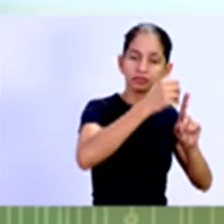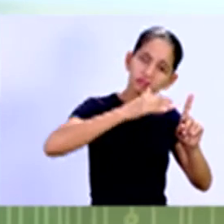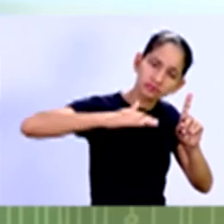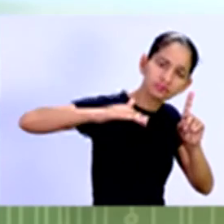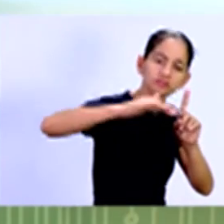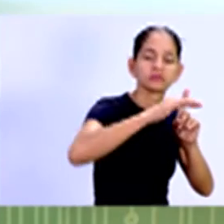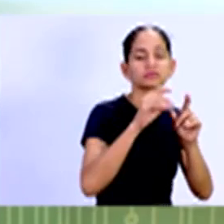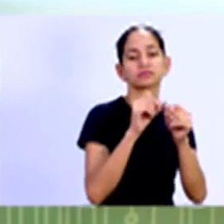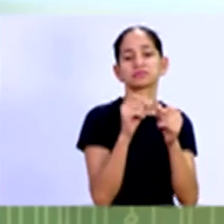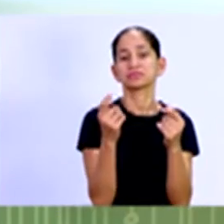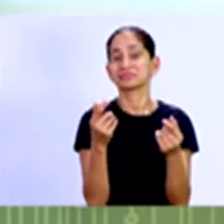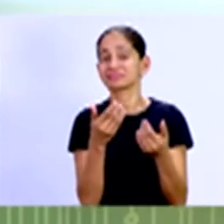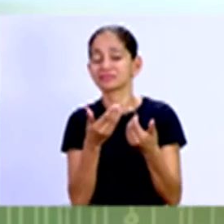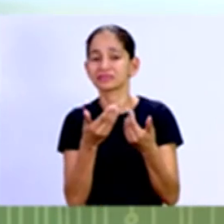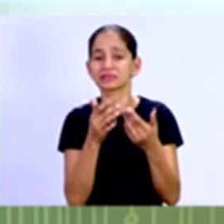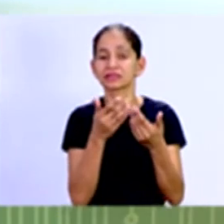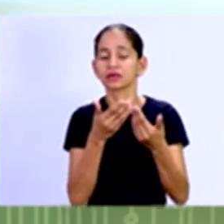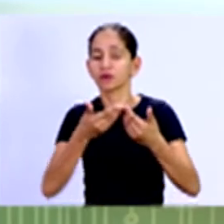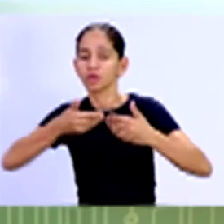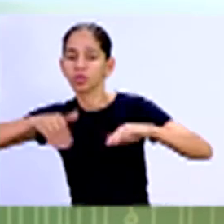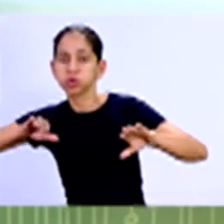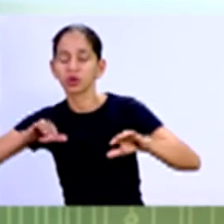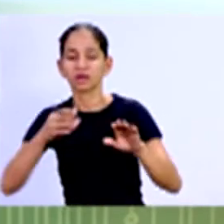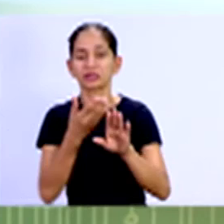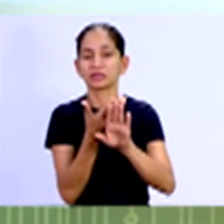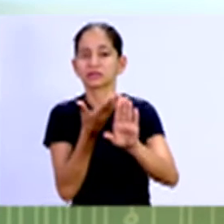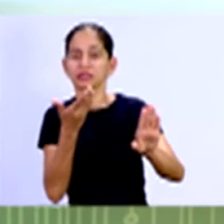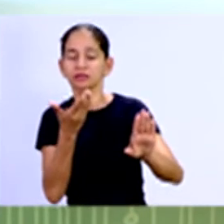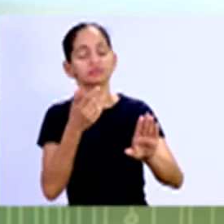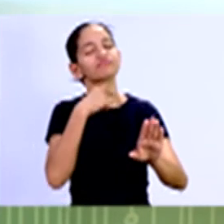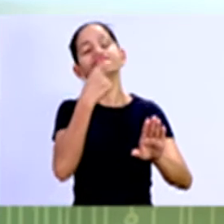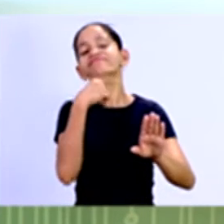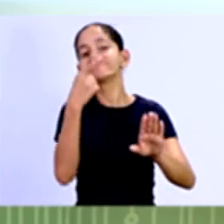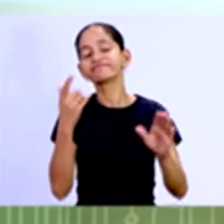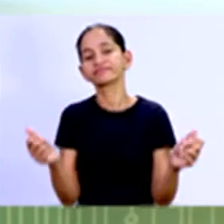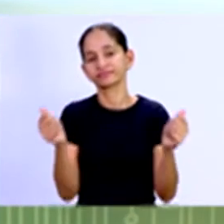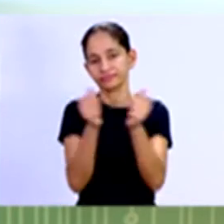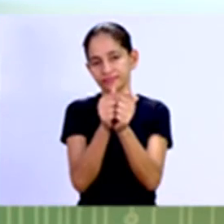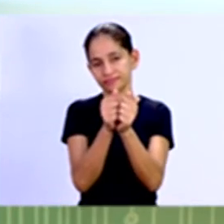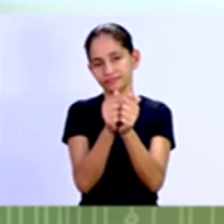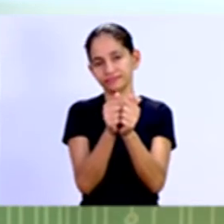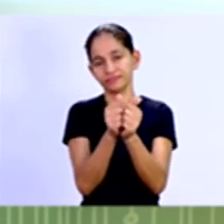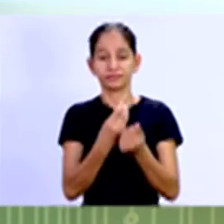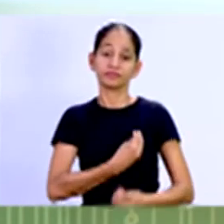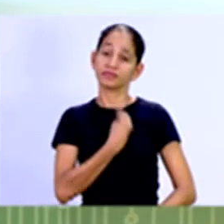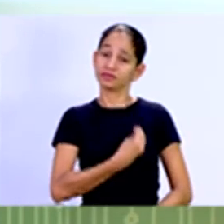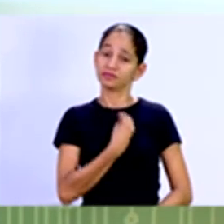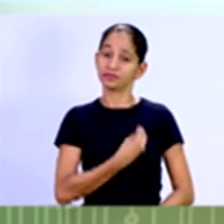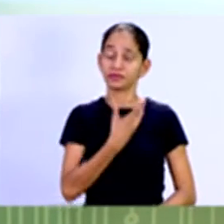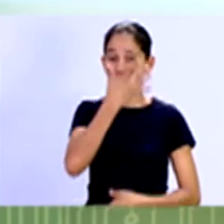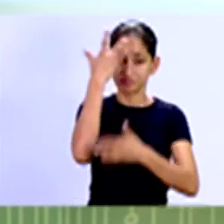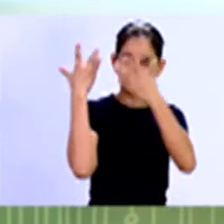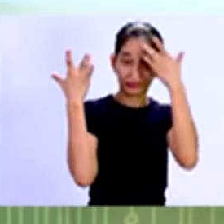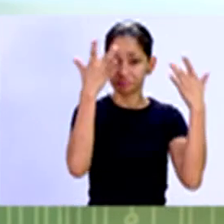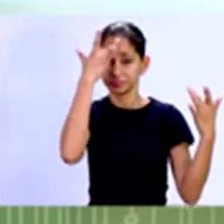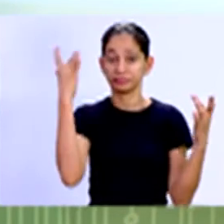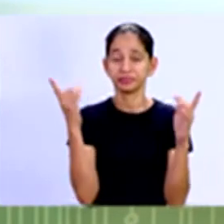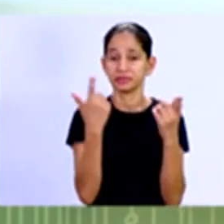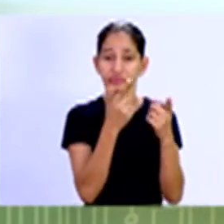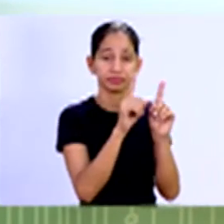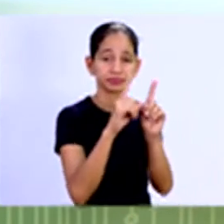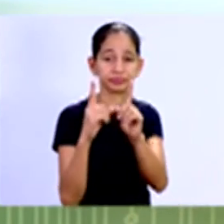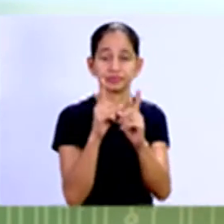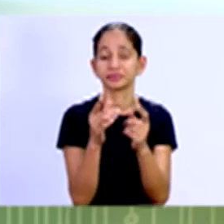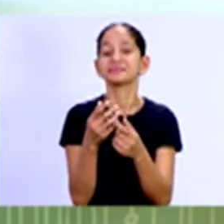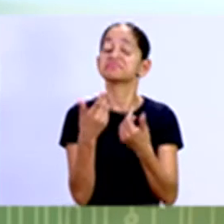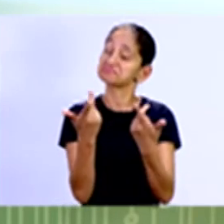não tem como a gente dissociar a nossa vida social da profissional. A gente está vivendo entre pessoas o tempo todo. Então, a gente